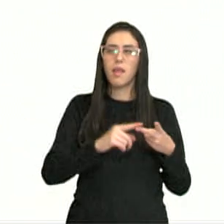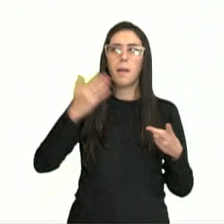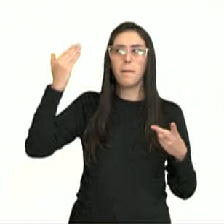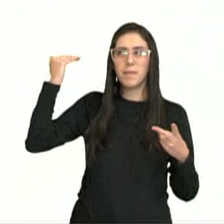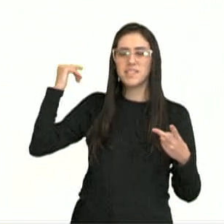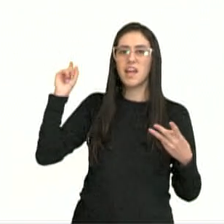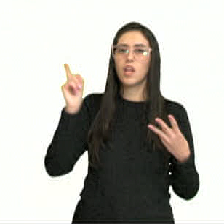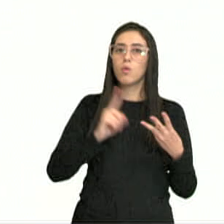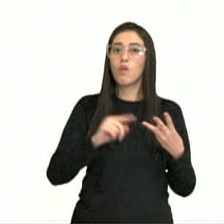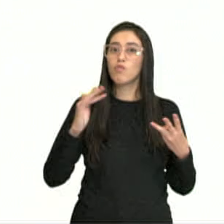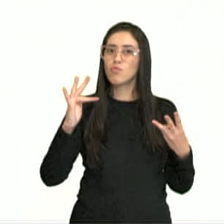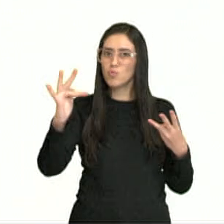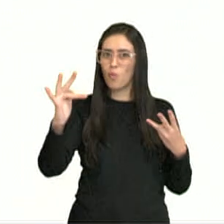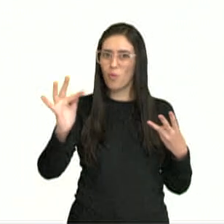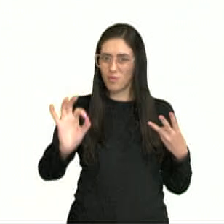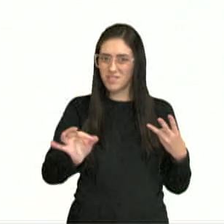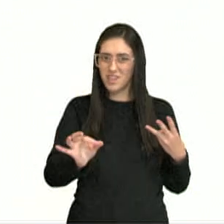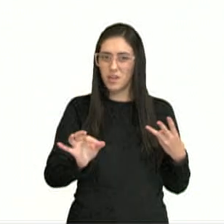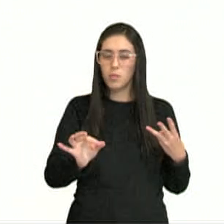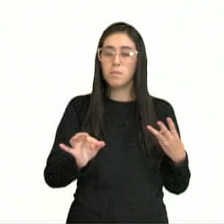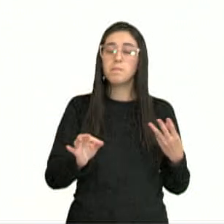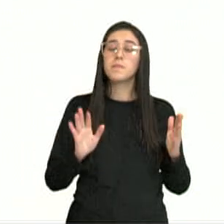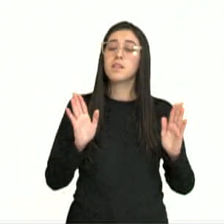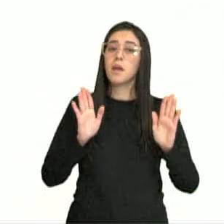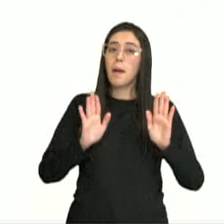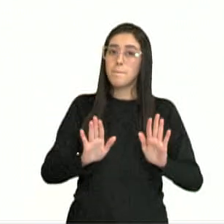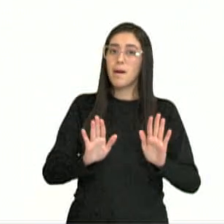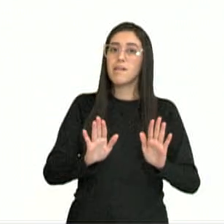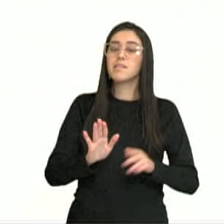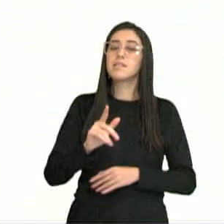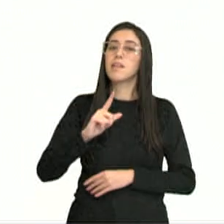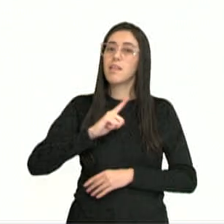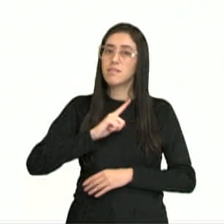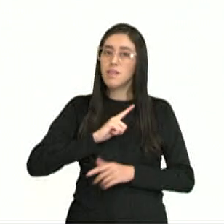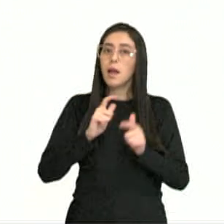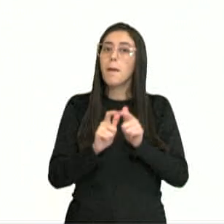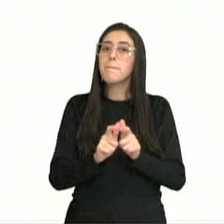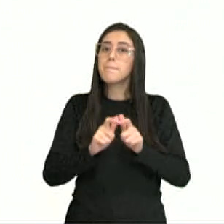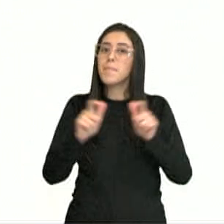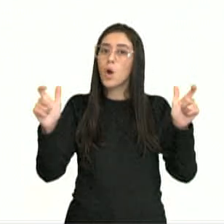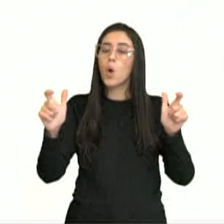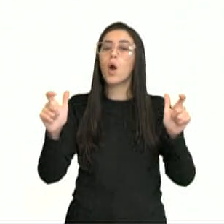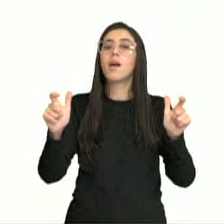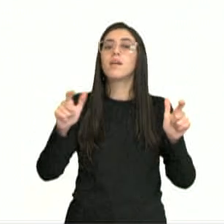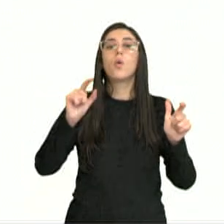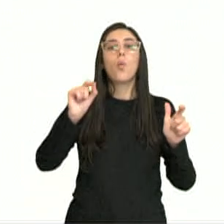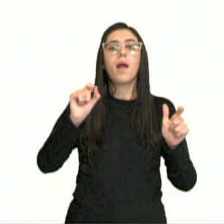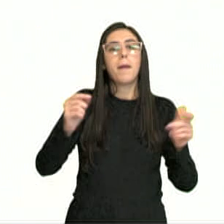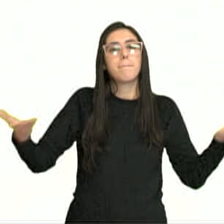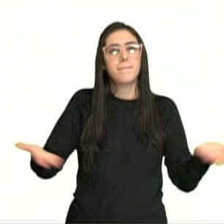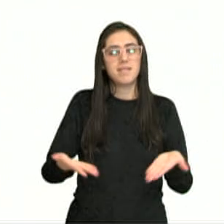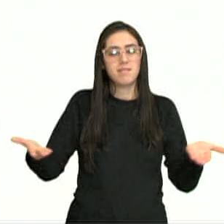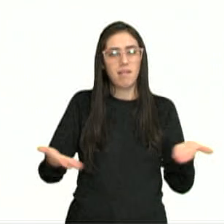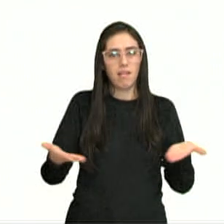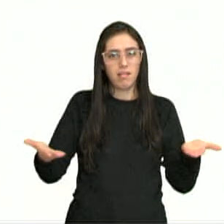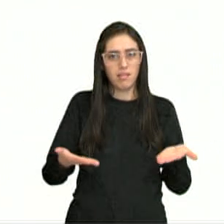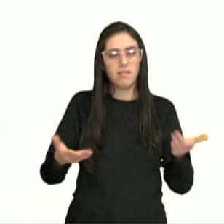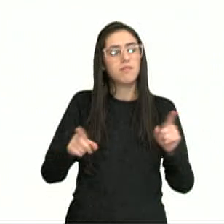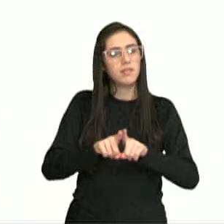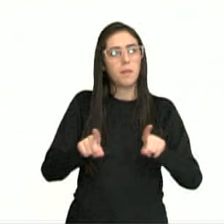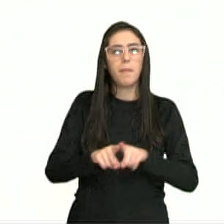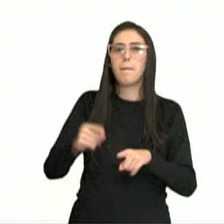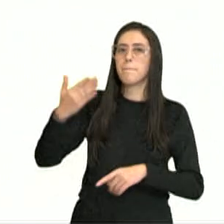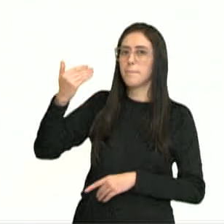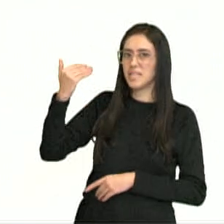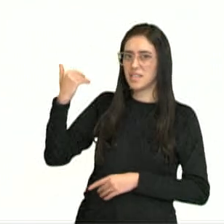e o futuro? Porém, há uma predominância do tempo verbal presente e